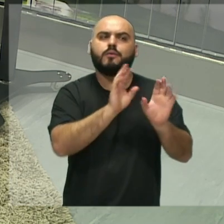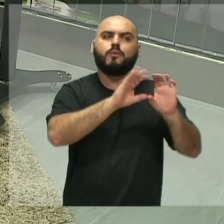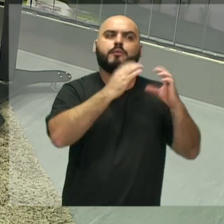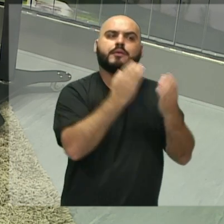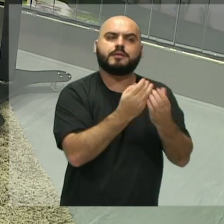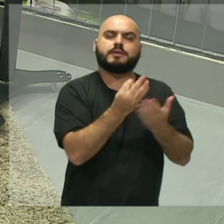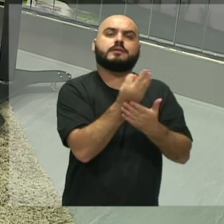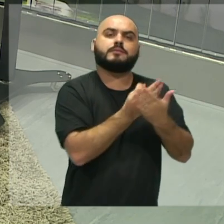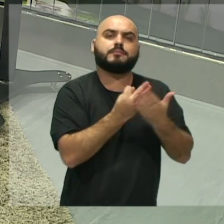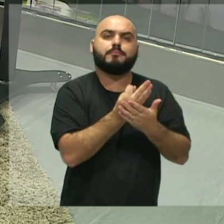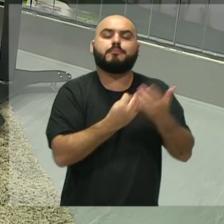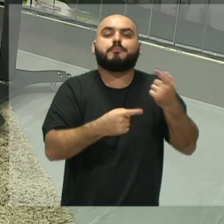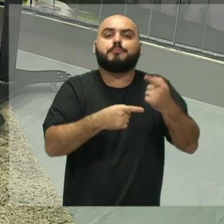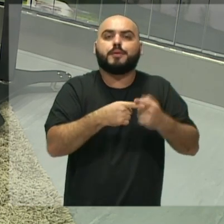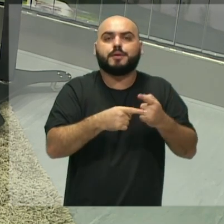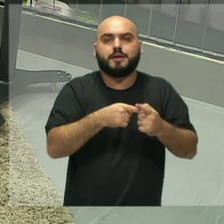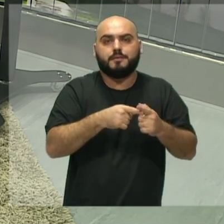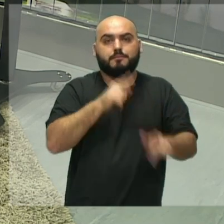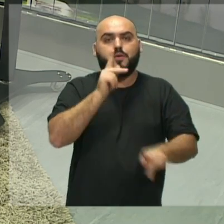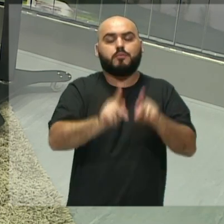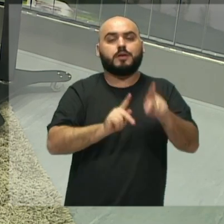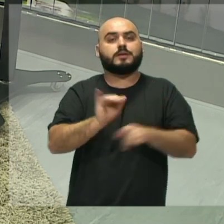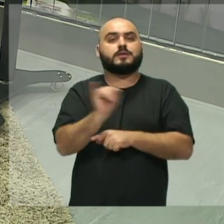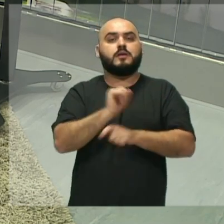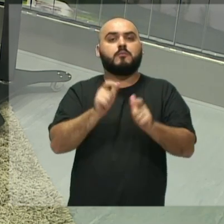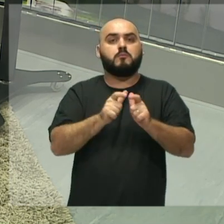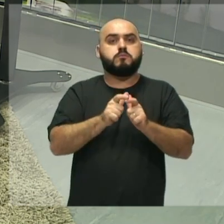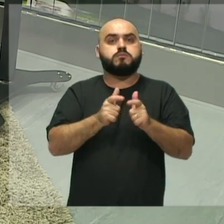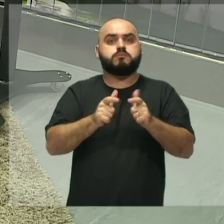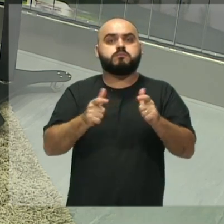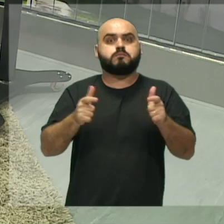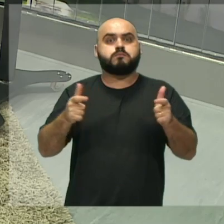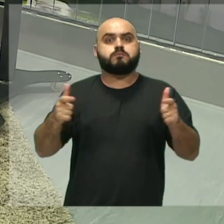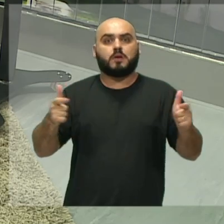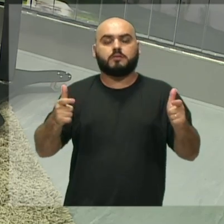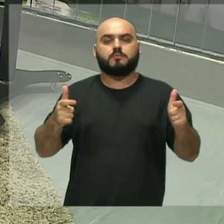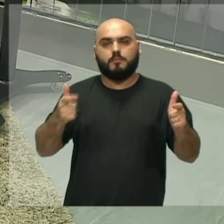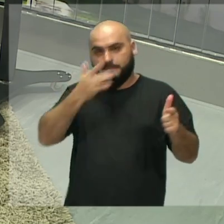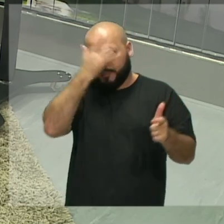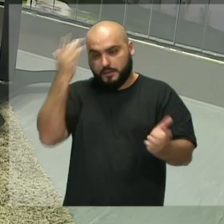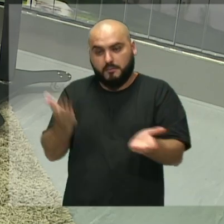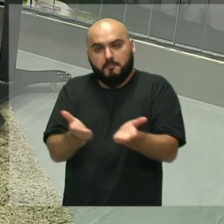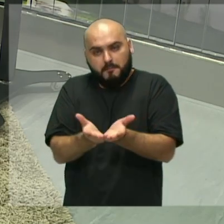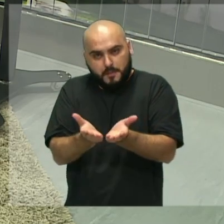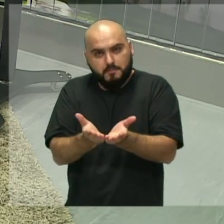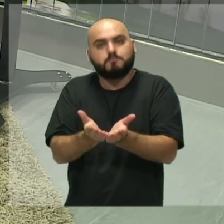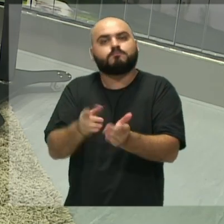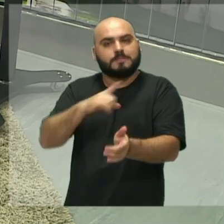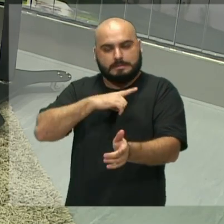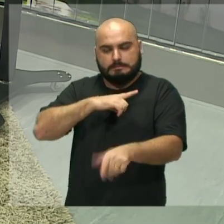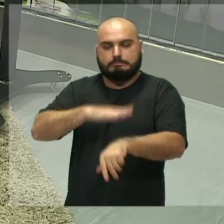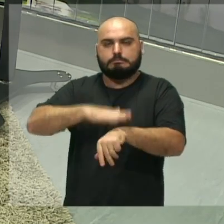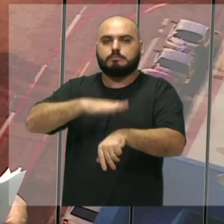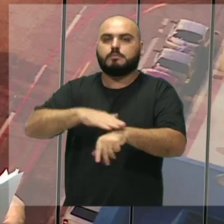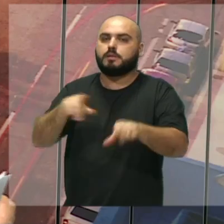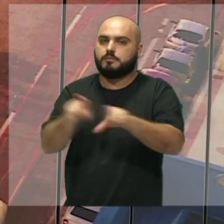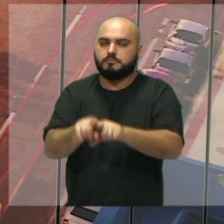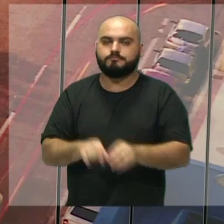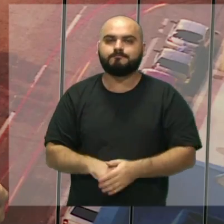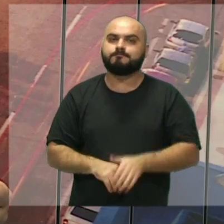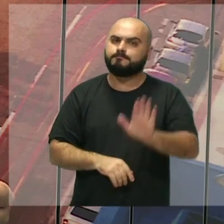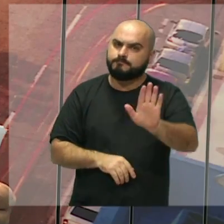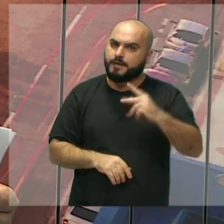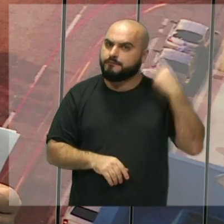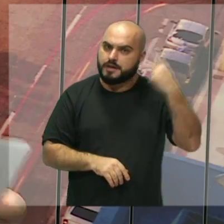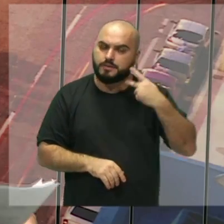consideração o crescimento populacional do município, a vulnerabilidade social? E também, assim, vereador, o que